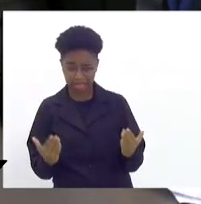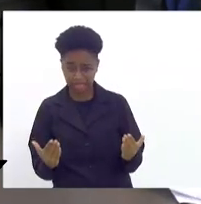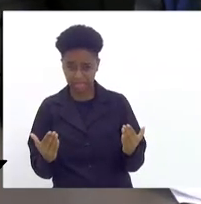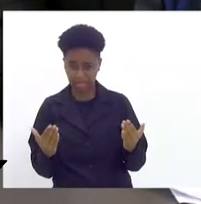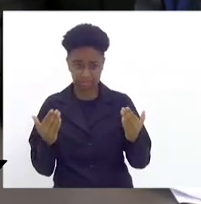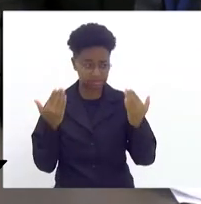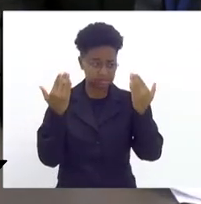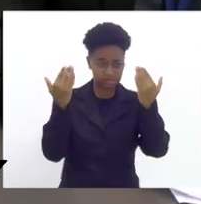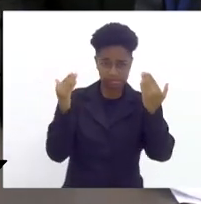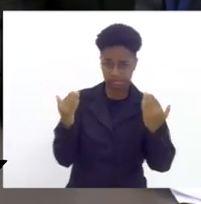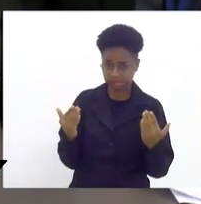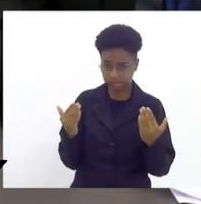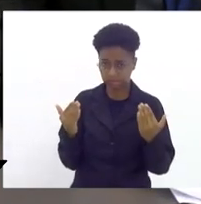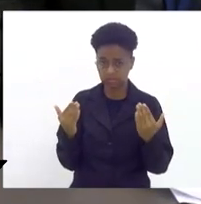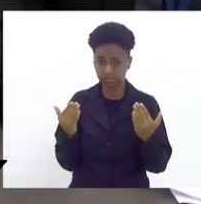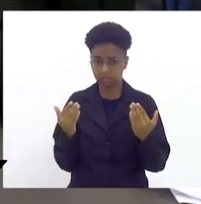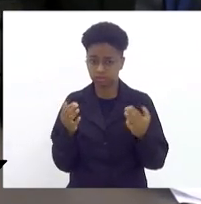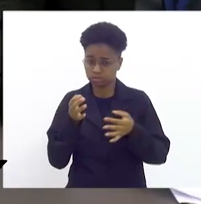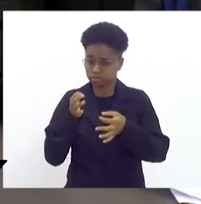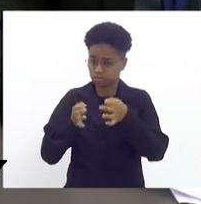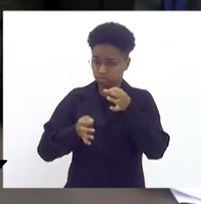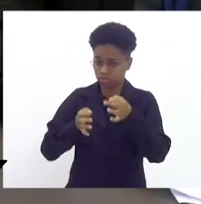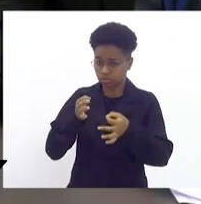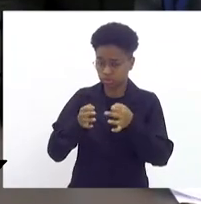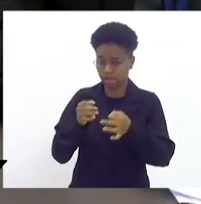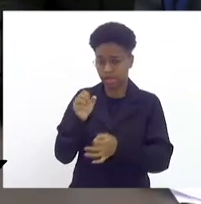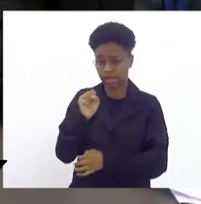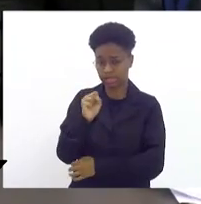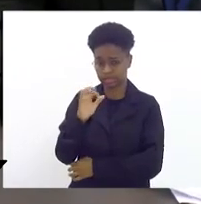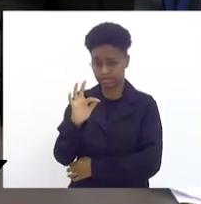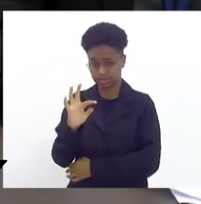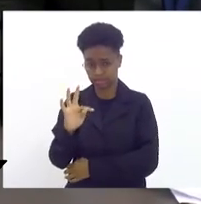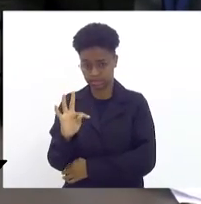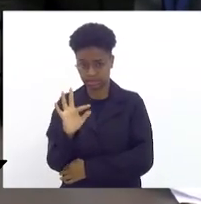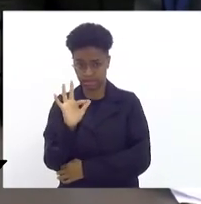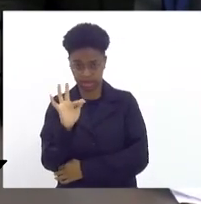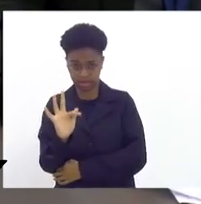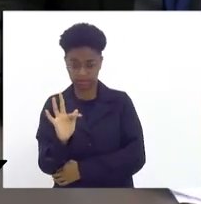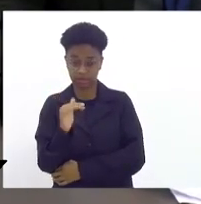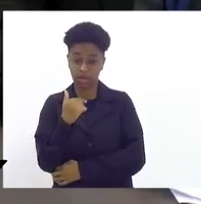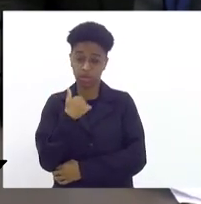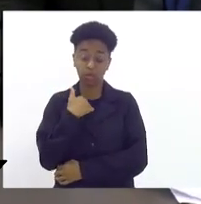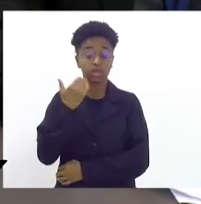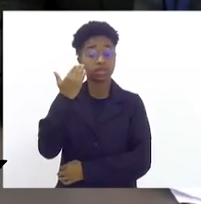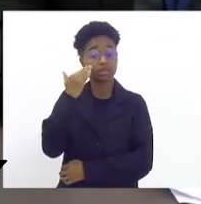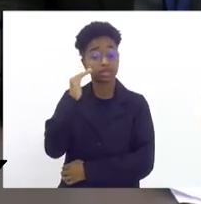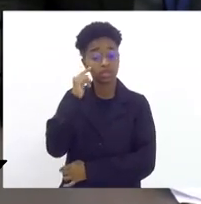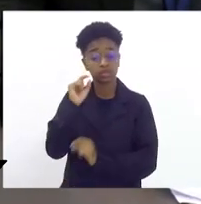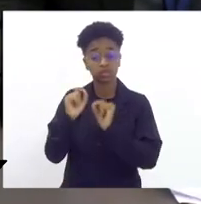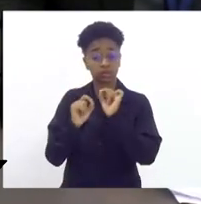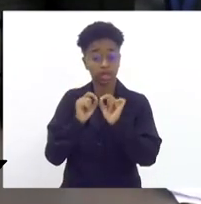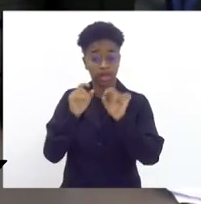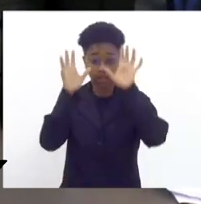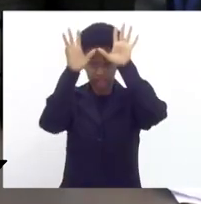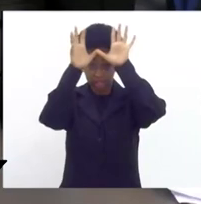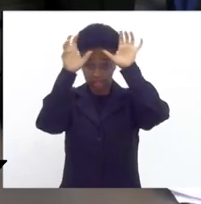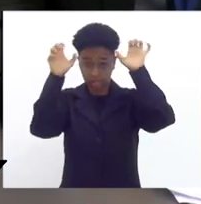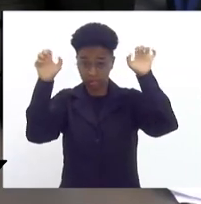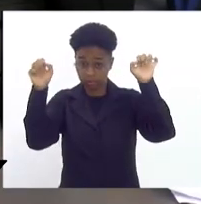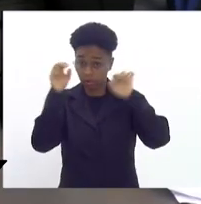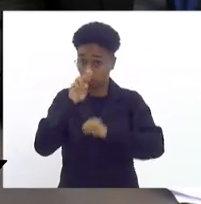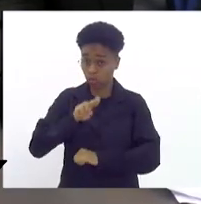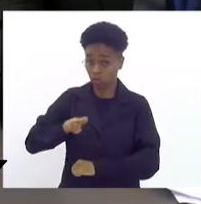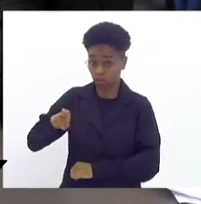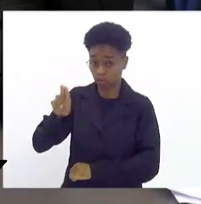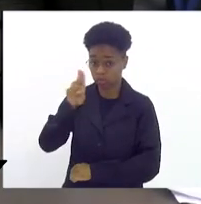o julgamento do Supremo Tribunal Federal, eu entendi que o tribunal usou como